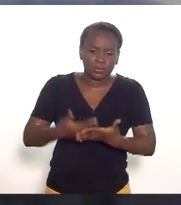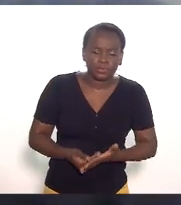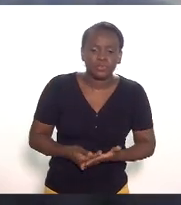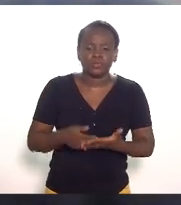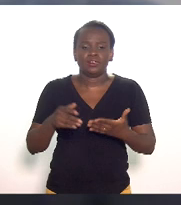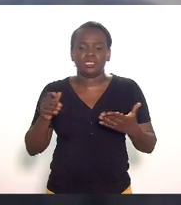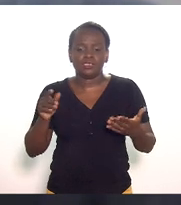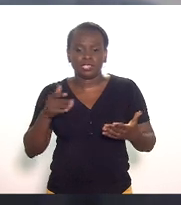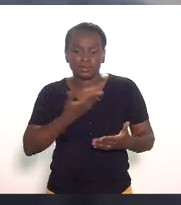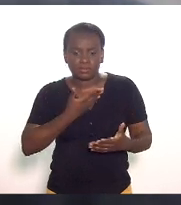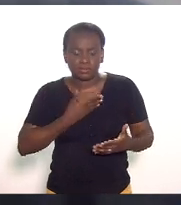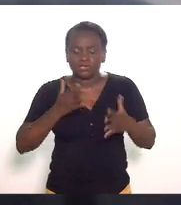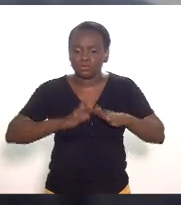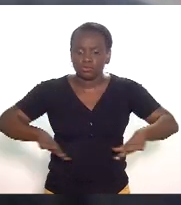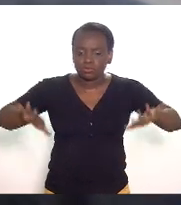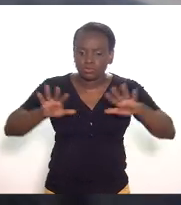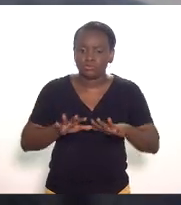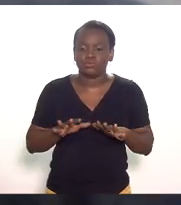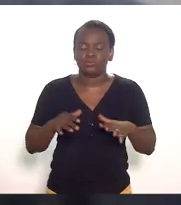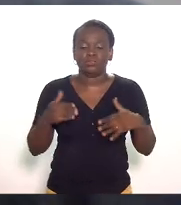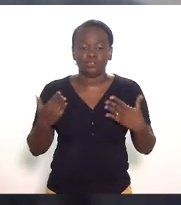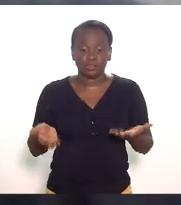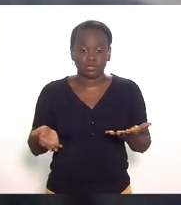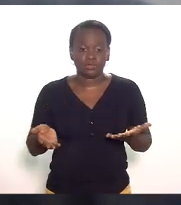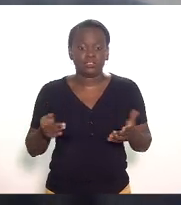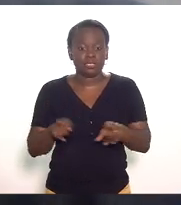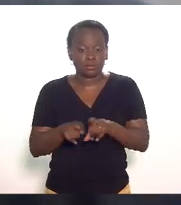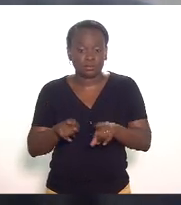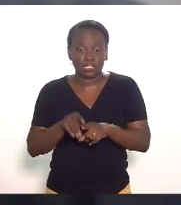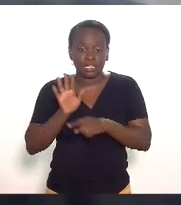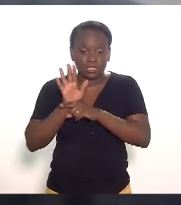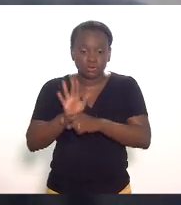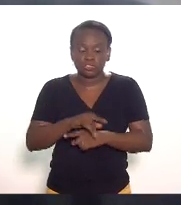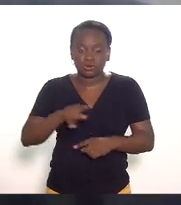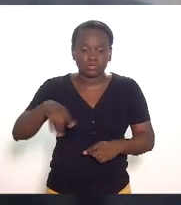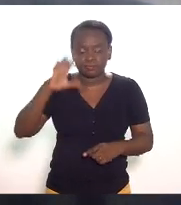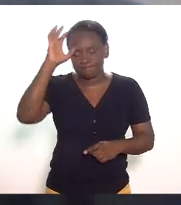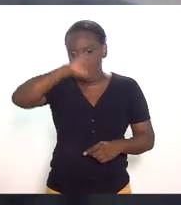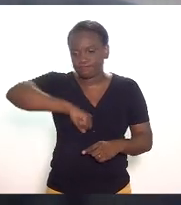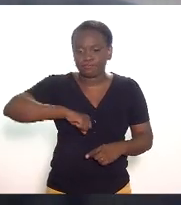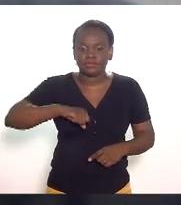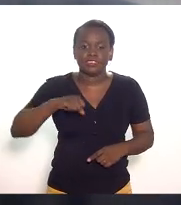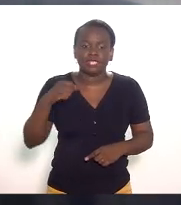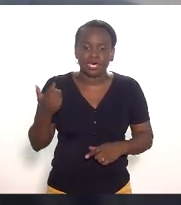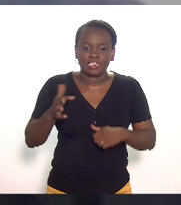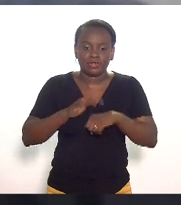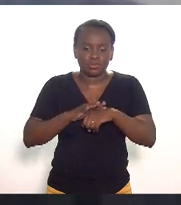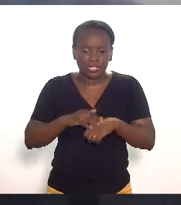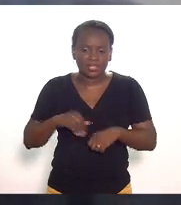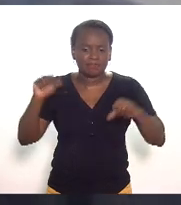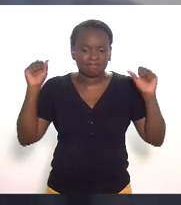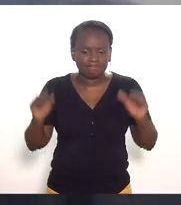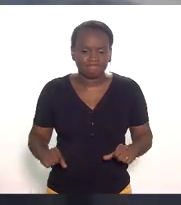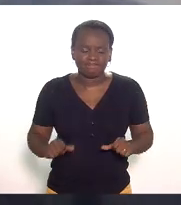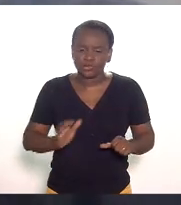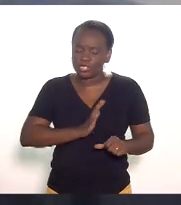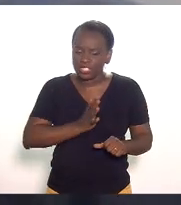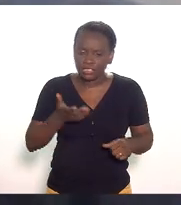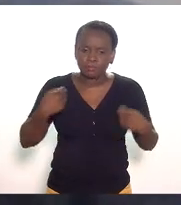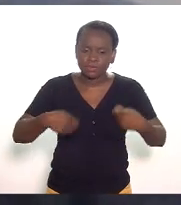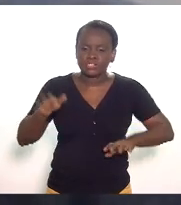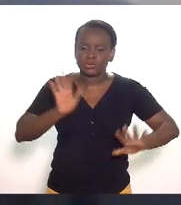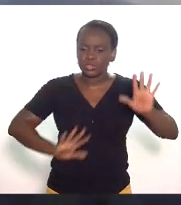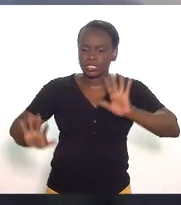deputados, com os colegas da casa, e que sirva de lição para a gente, para ver o quanto essa doença é maldita e que nós temos que